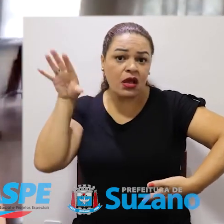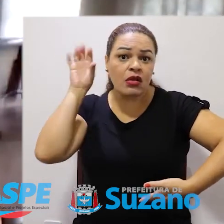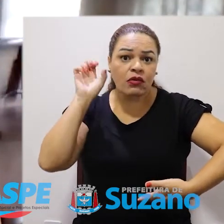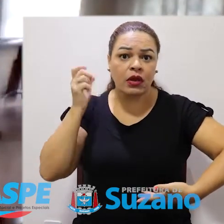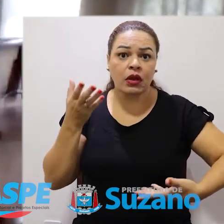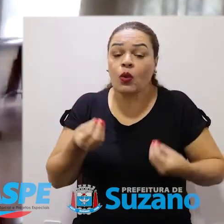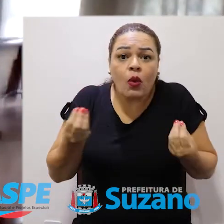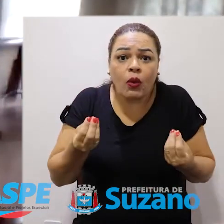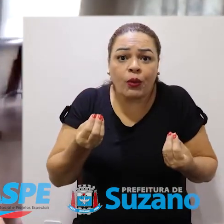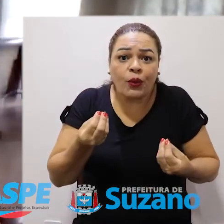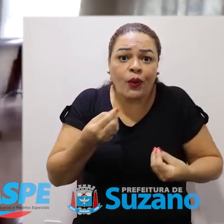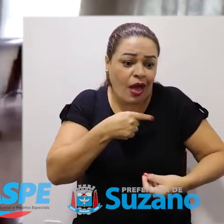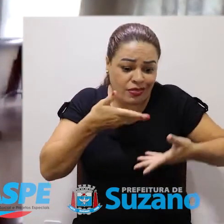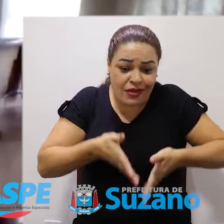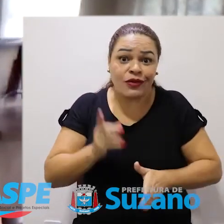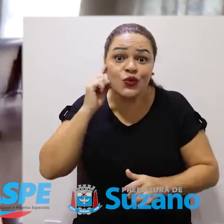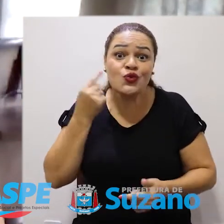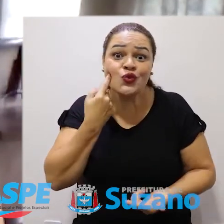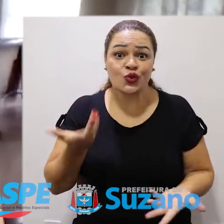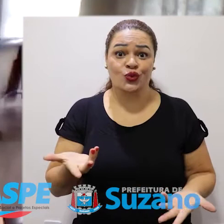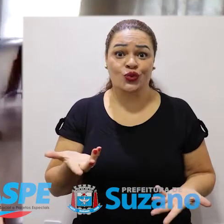O aparelho auditivo dele tem questões.